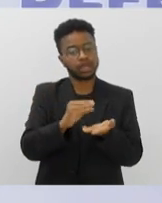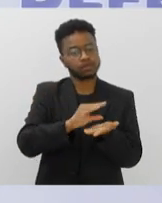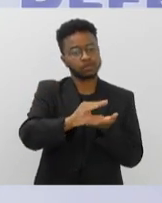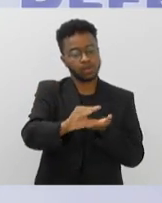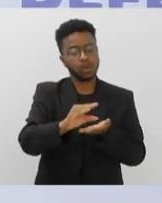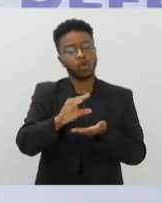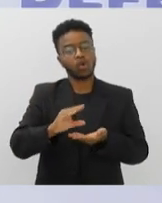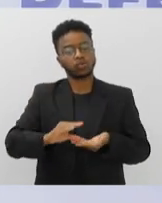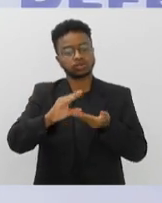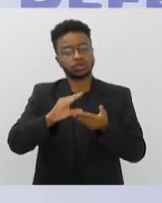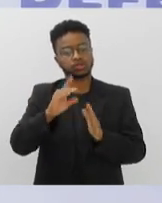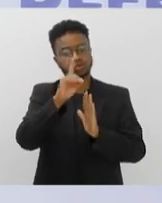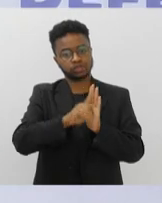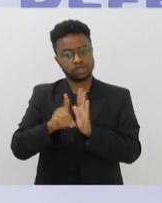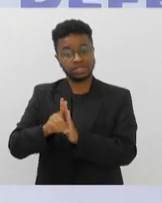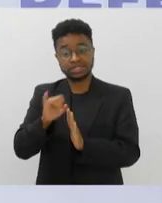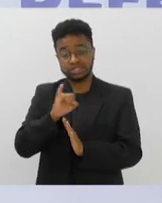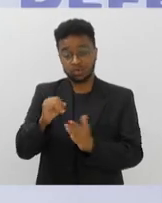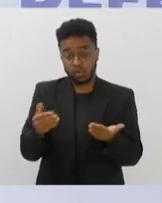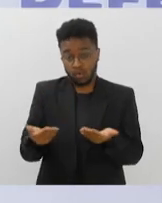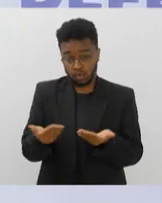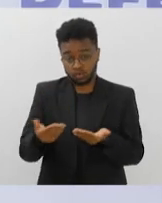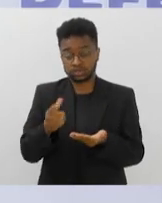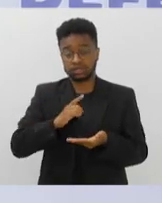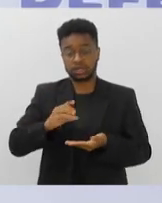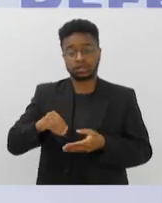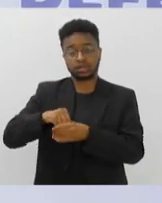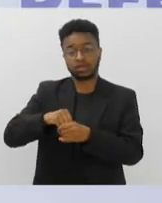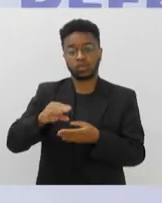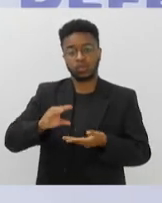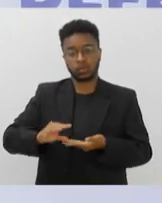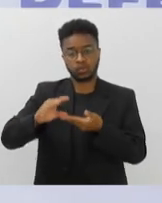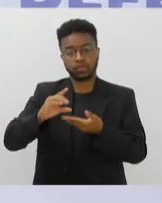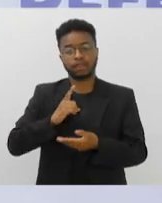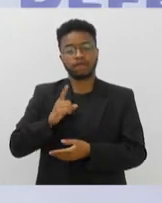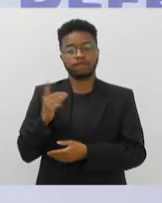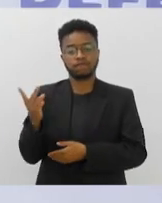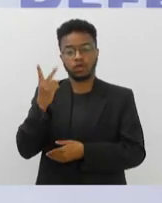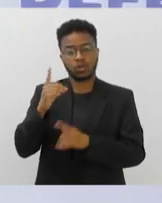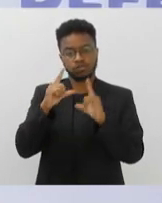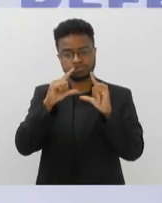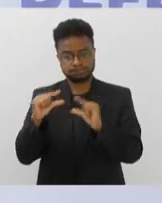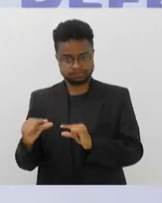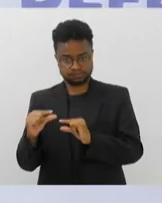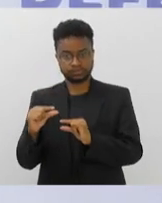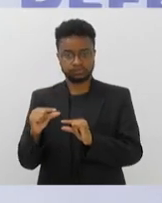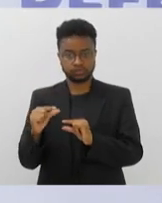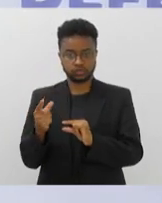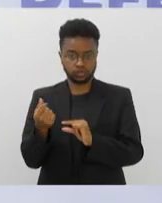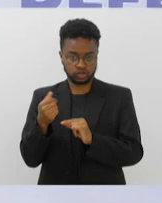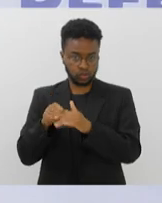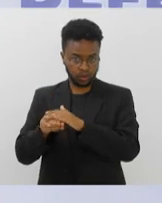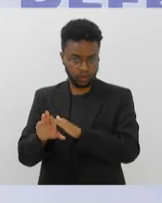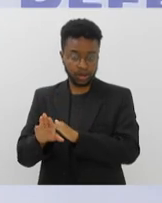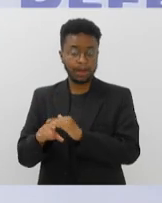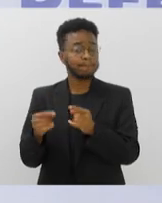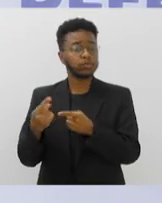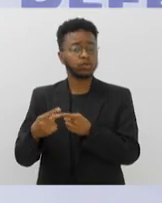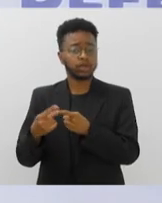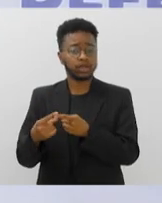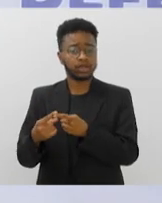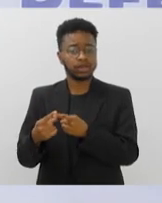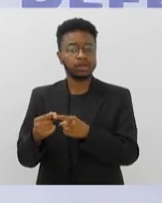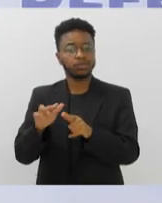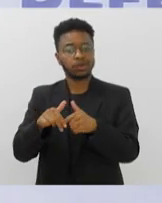se existe hoje nos conselhos um valor e baixo no caixa do fundo isso a gente atribui a uma questão de